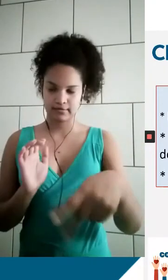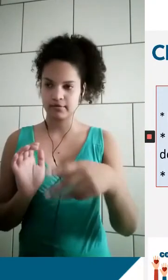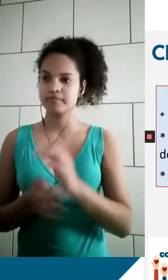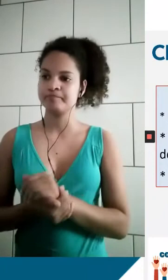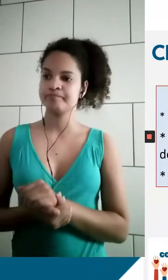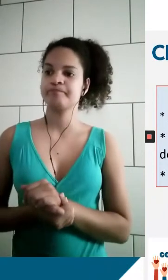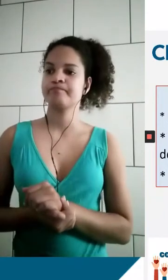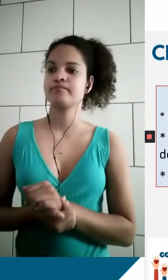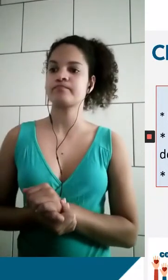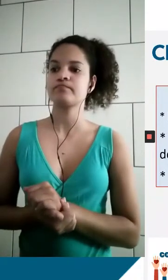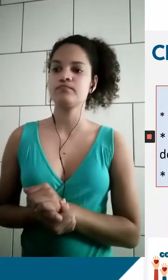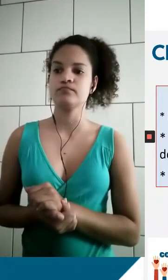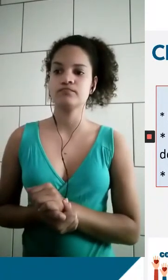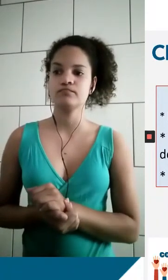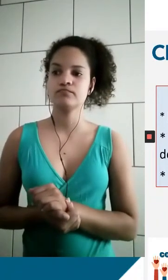proteína.